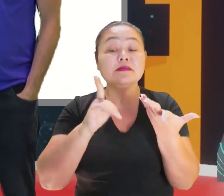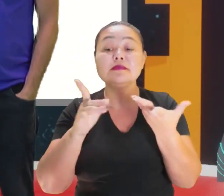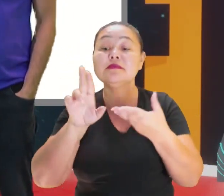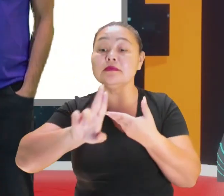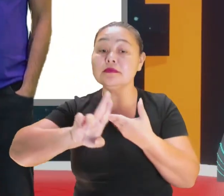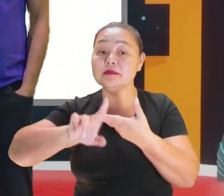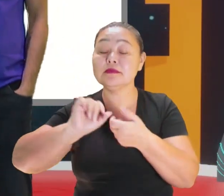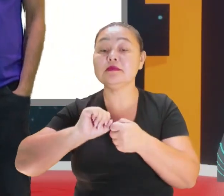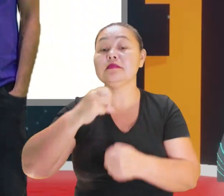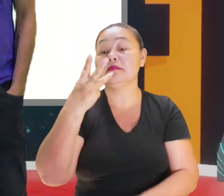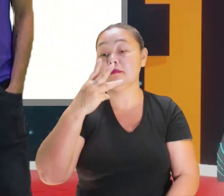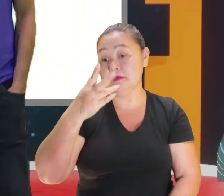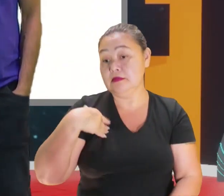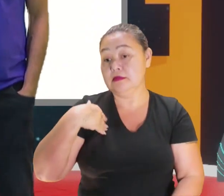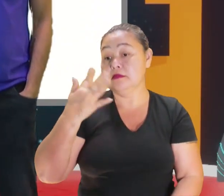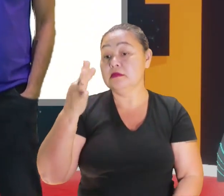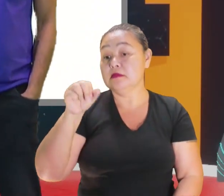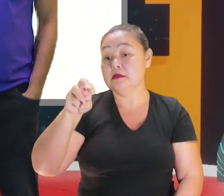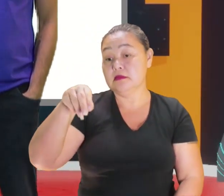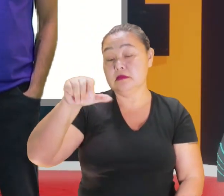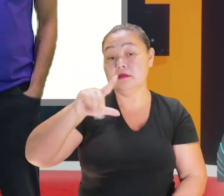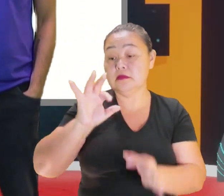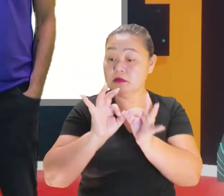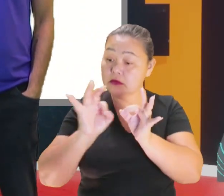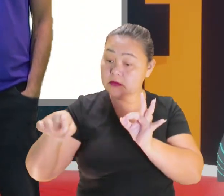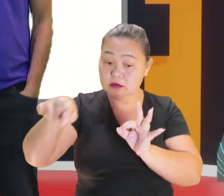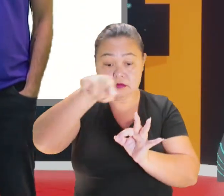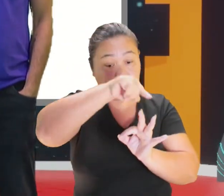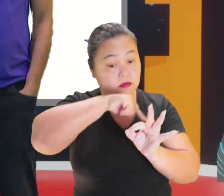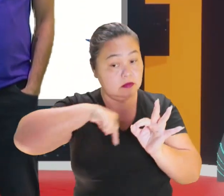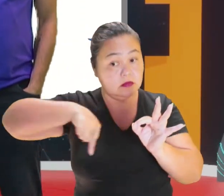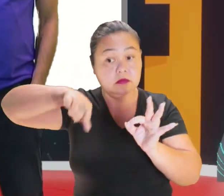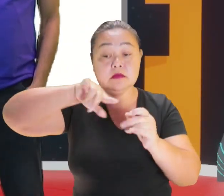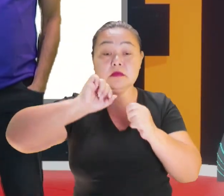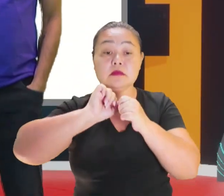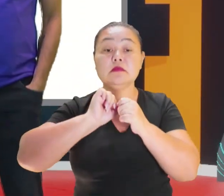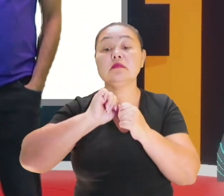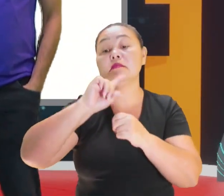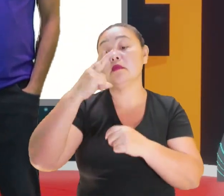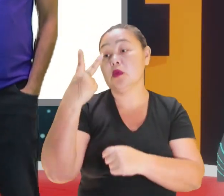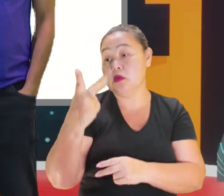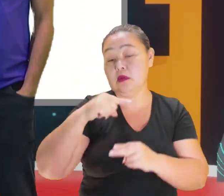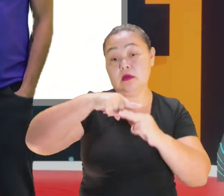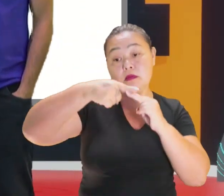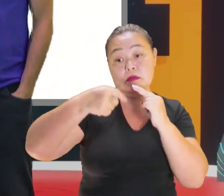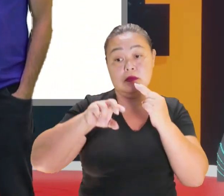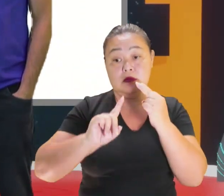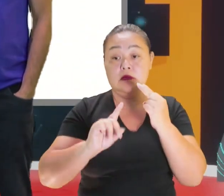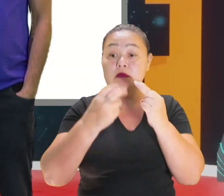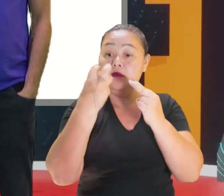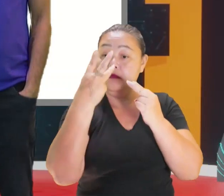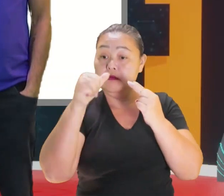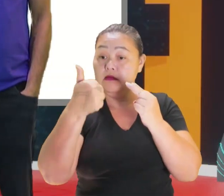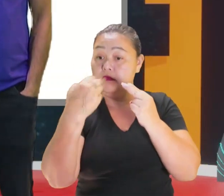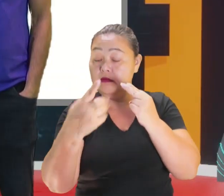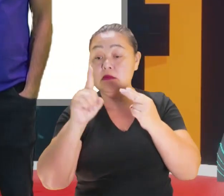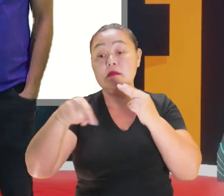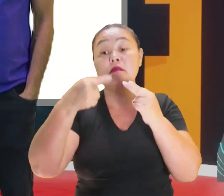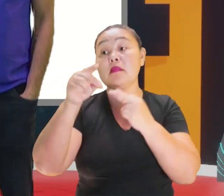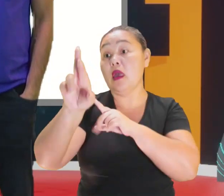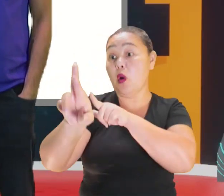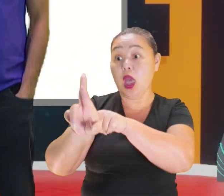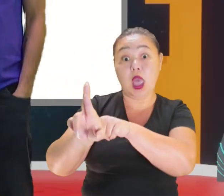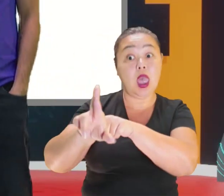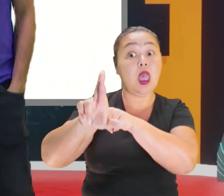uso dele nessa fórmula que o professor Maurício falou, do comprimento da circunferência. Então, o 2 vezes o π, que é 3,14, vezes o